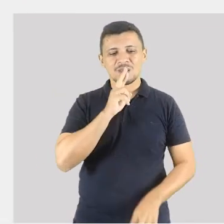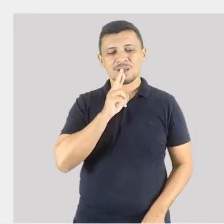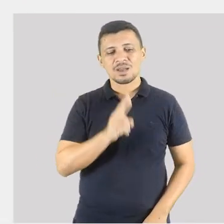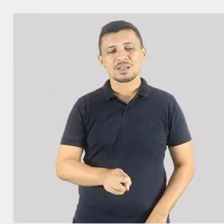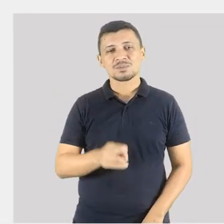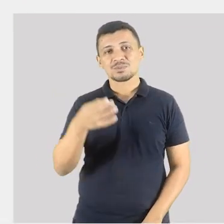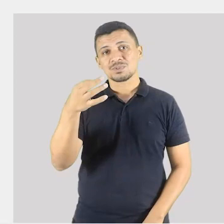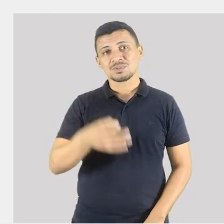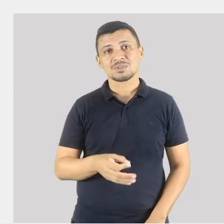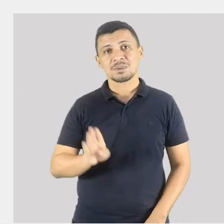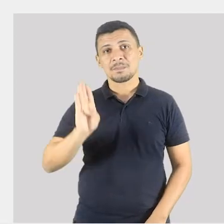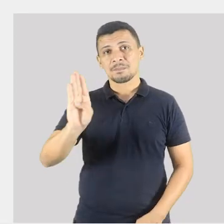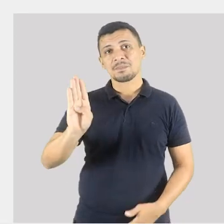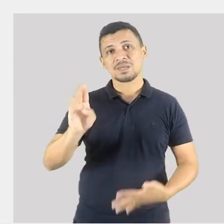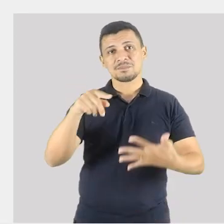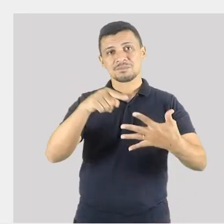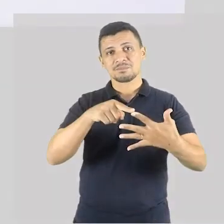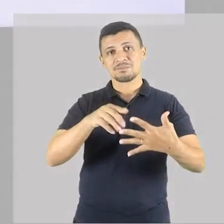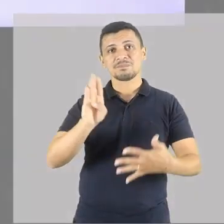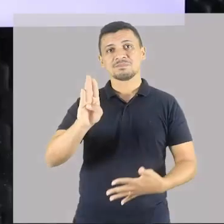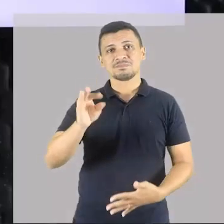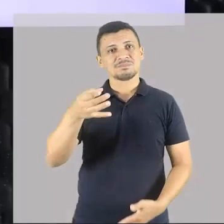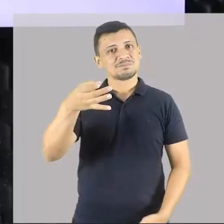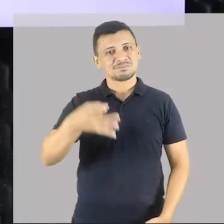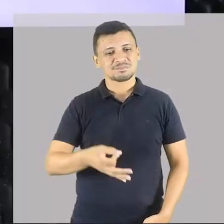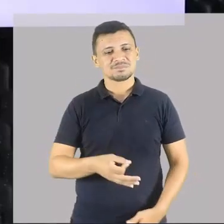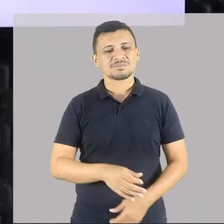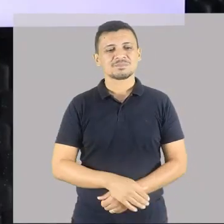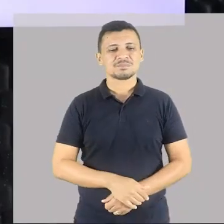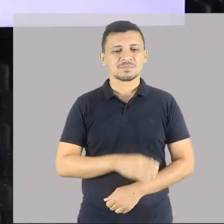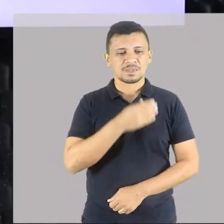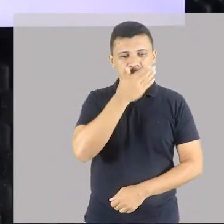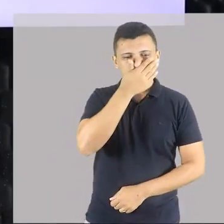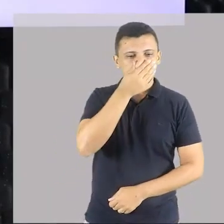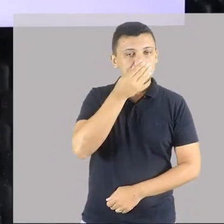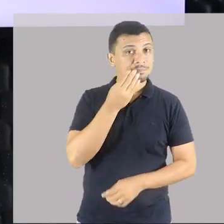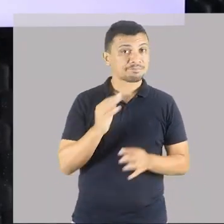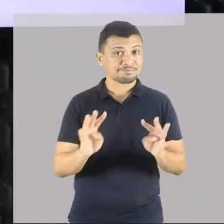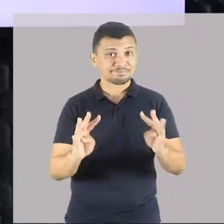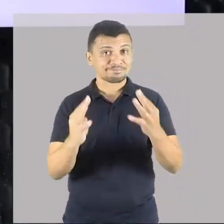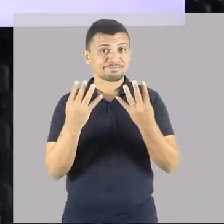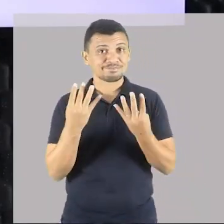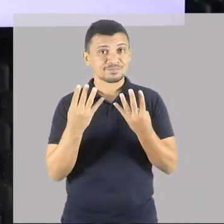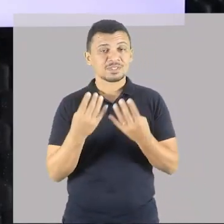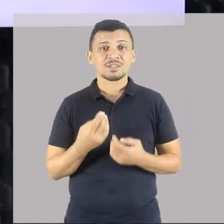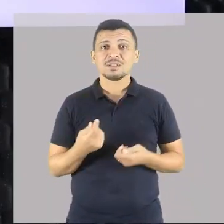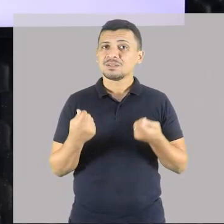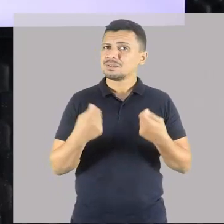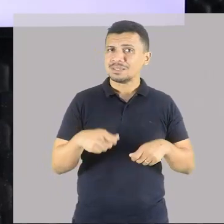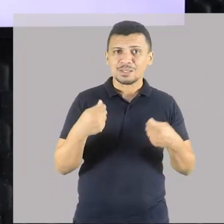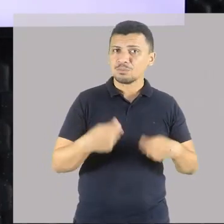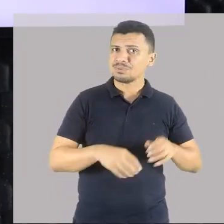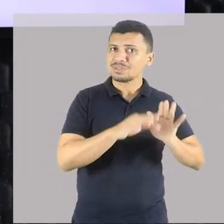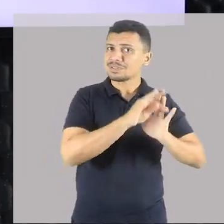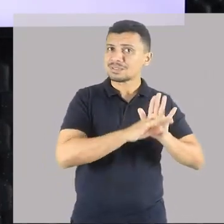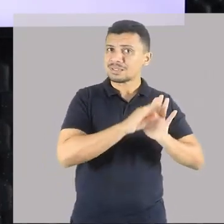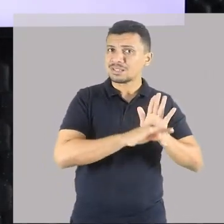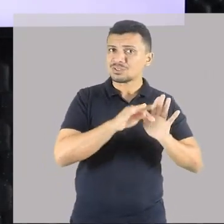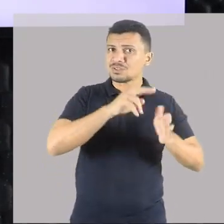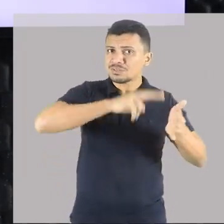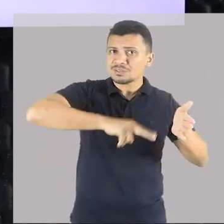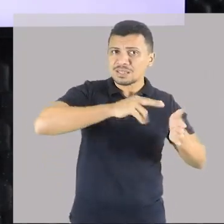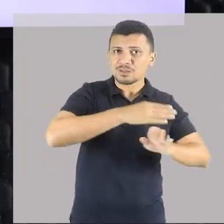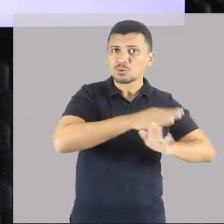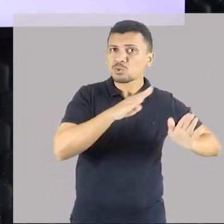correta, letra B de bola. Bem tranquila essa aí. Ah, então atentem, não há necessidade de fazer a leitura completa, a